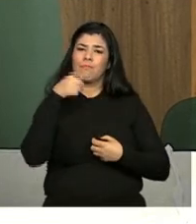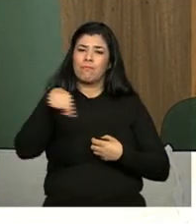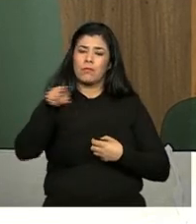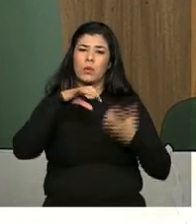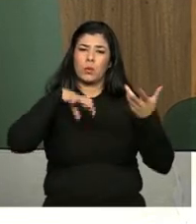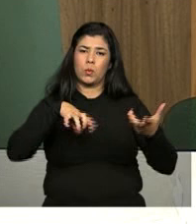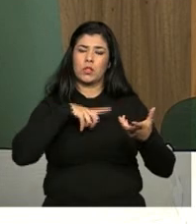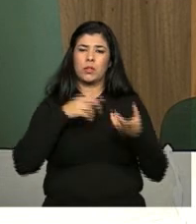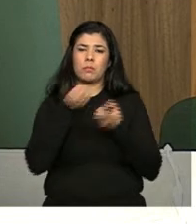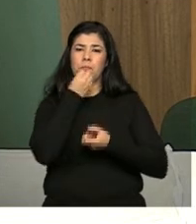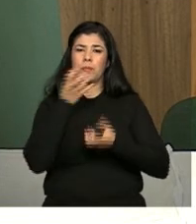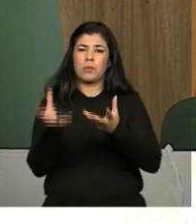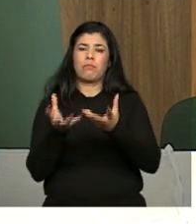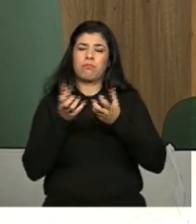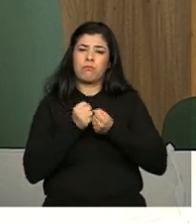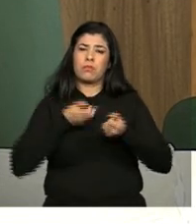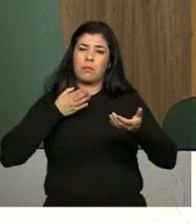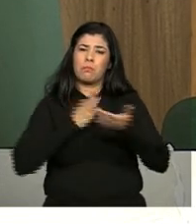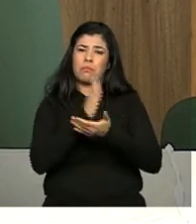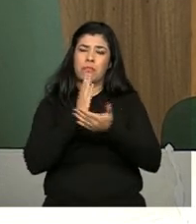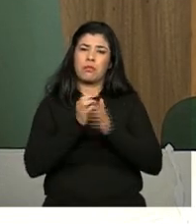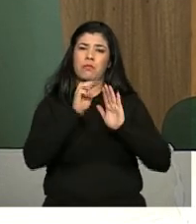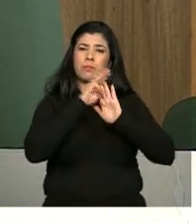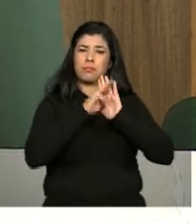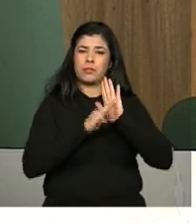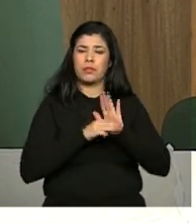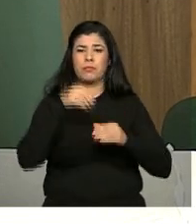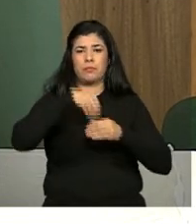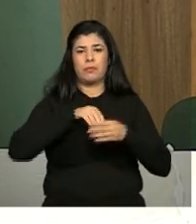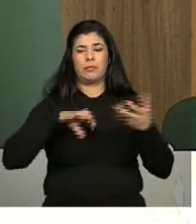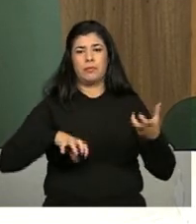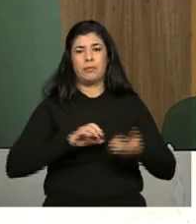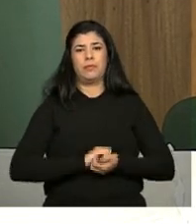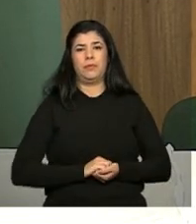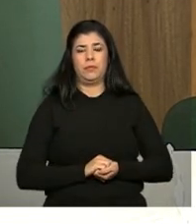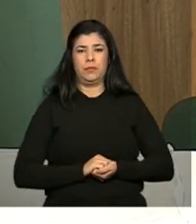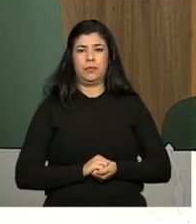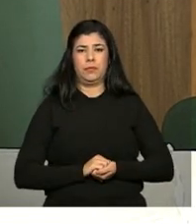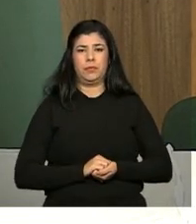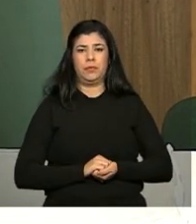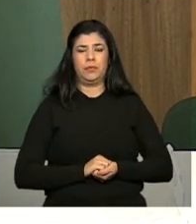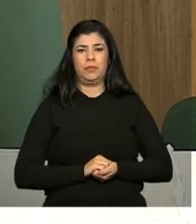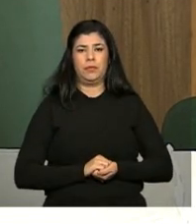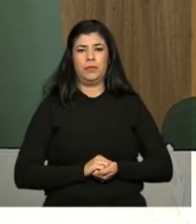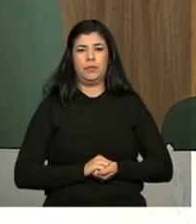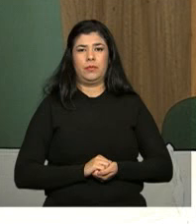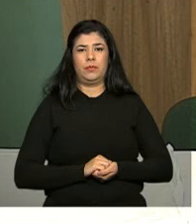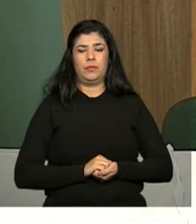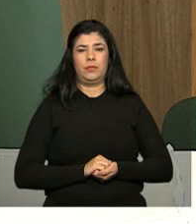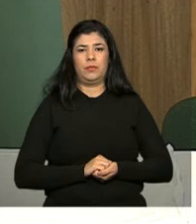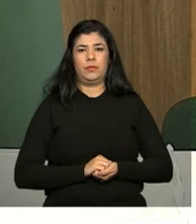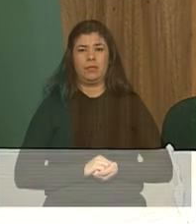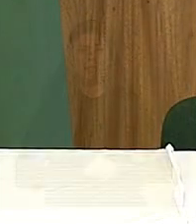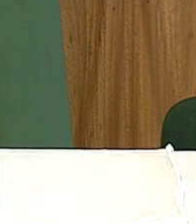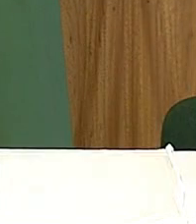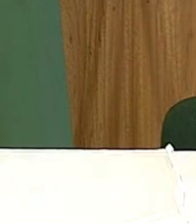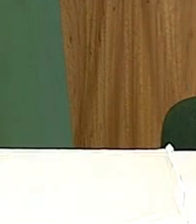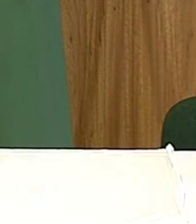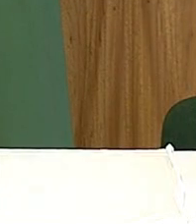eu acho que ela Nós a provaremos as medidas no congresso é é é